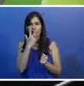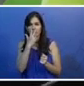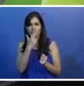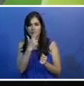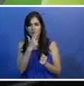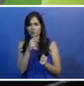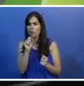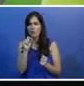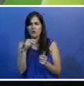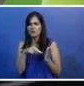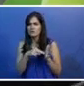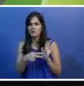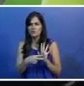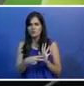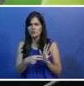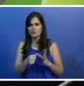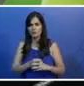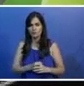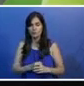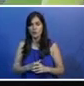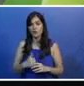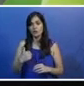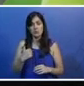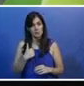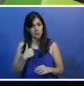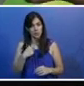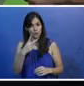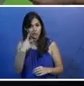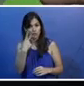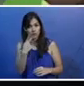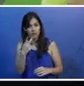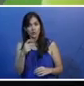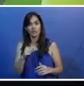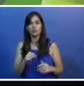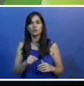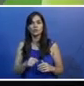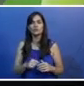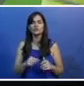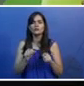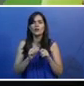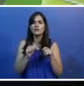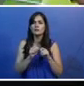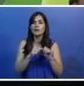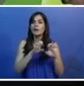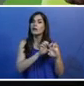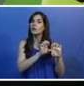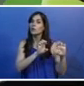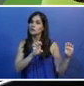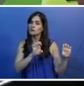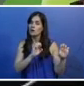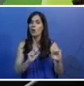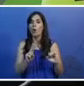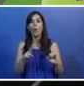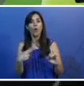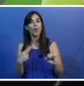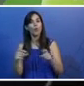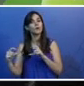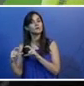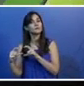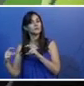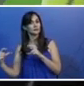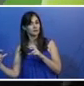significa? Quando a gente está falando de resolver equações ou expressões